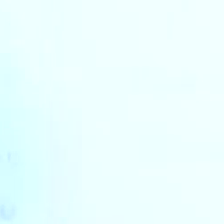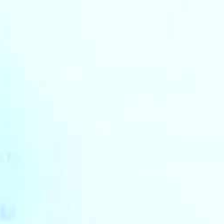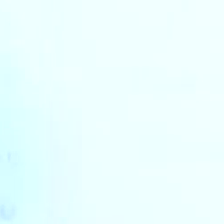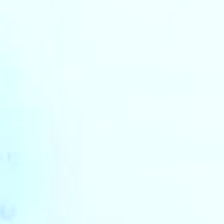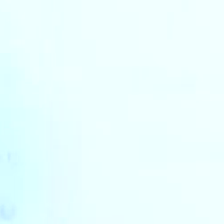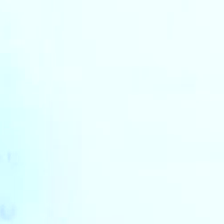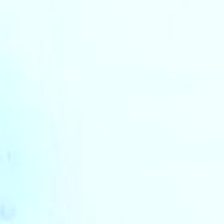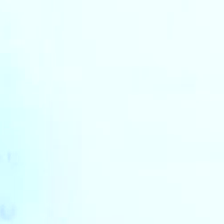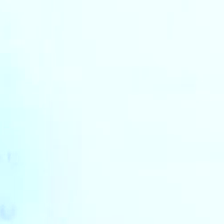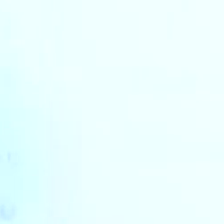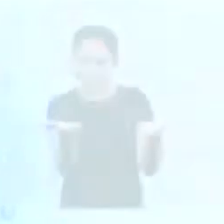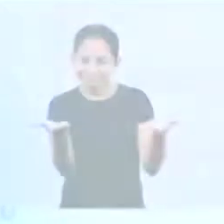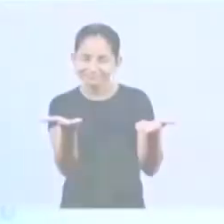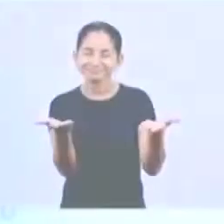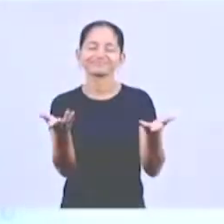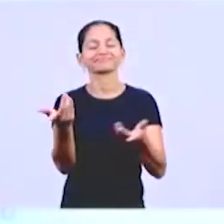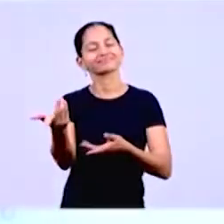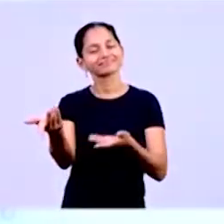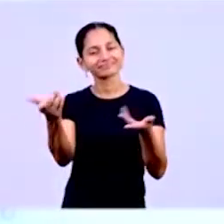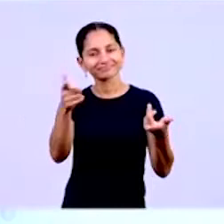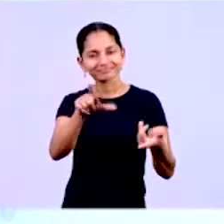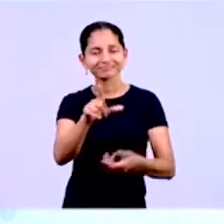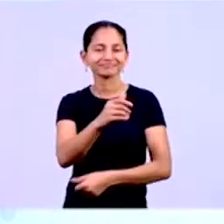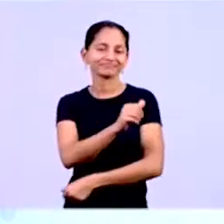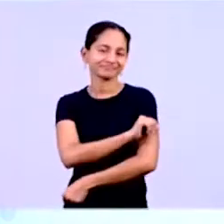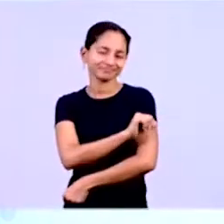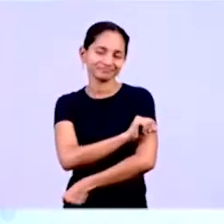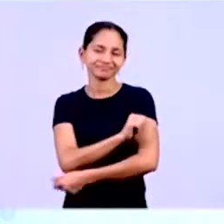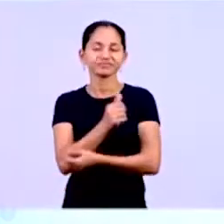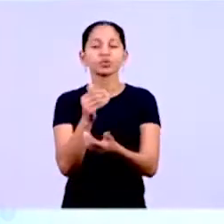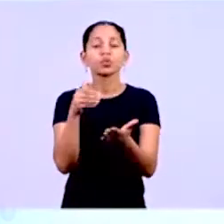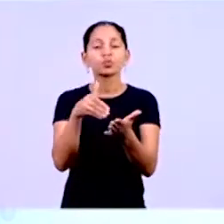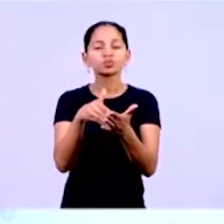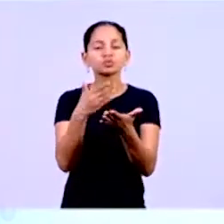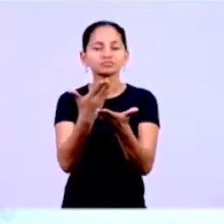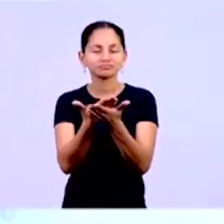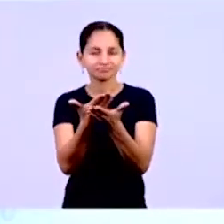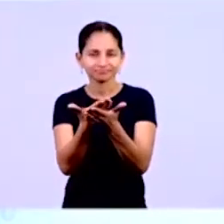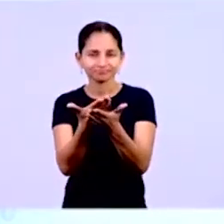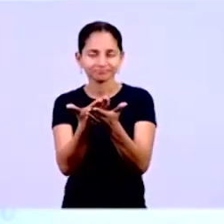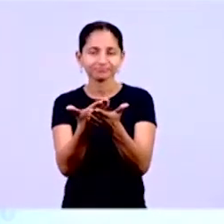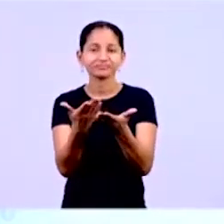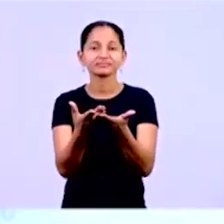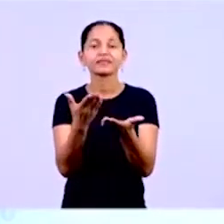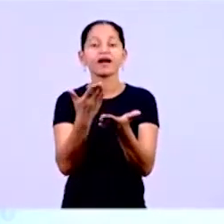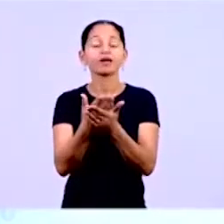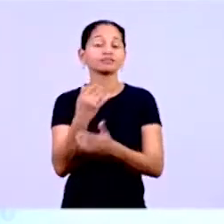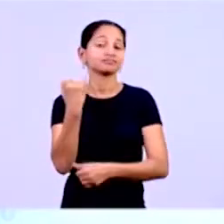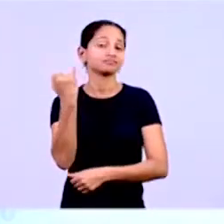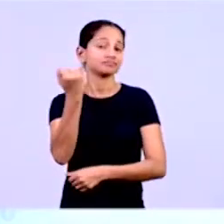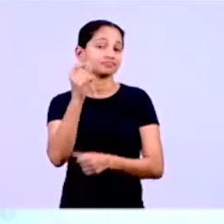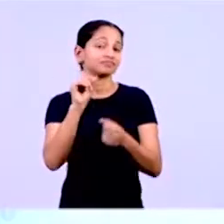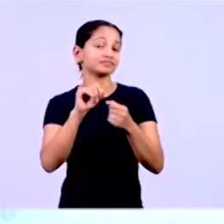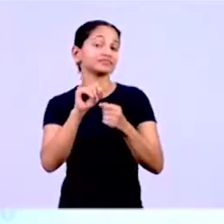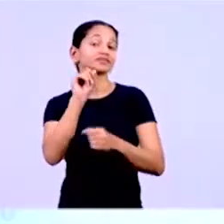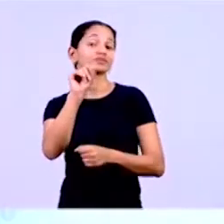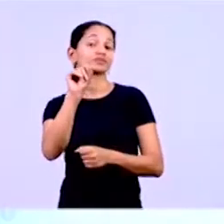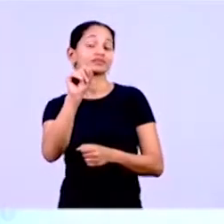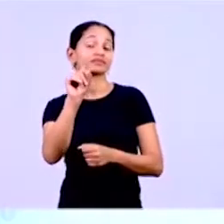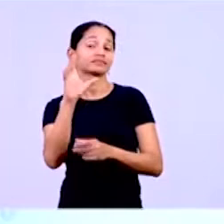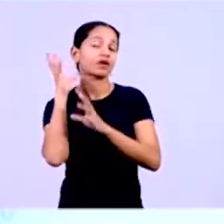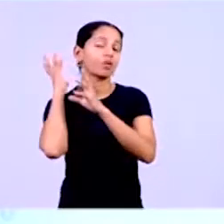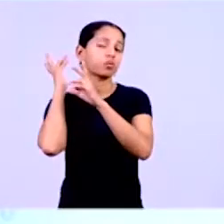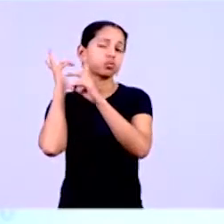Boa noite, queridos alunos, seja bem-vindo para mais uma aula, na nossa última aula muito importante, que hoje nós vamos fazer a